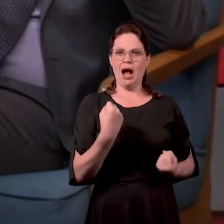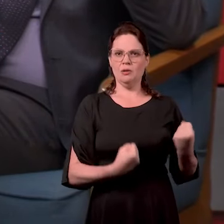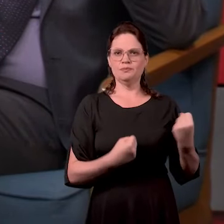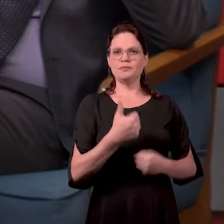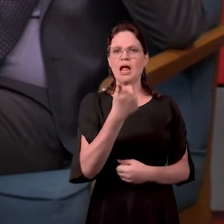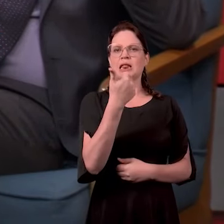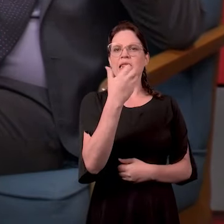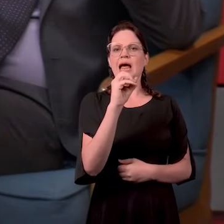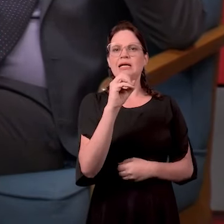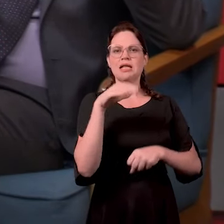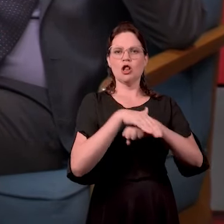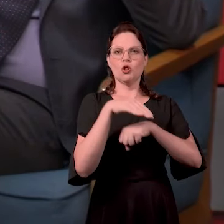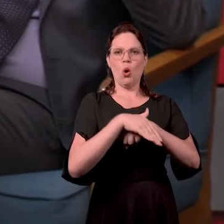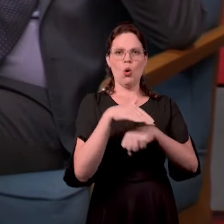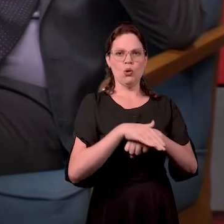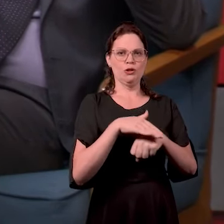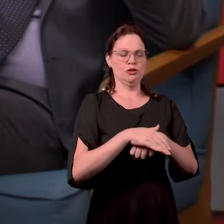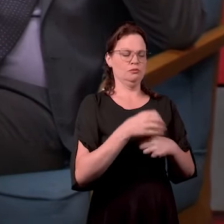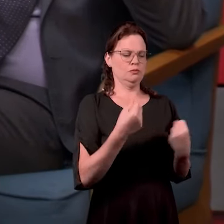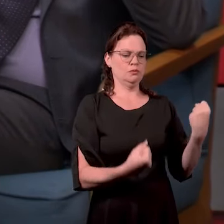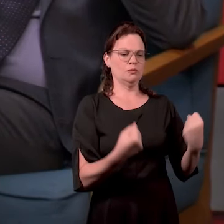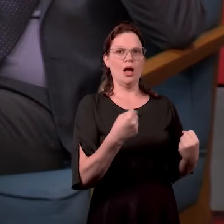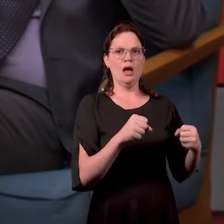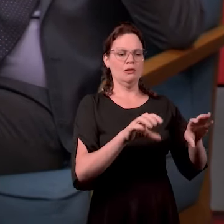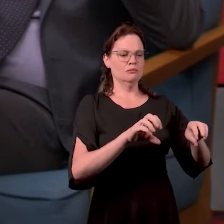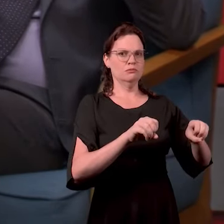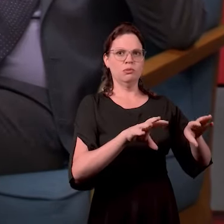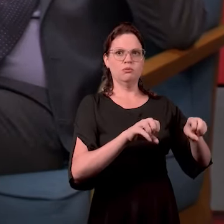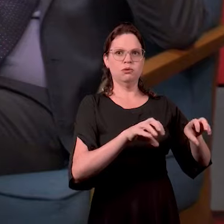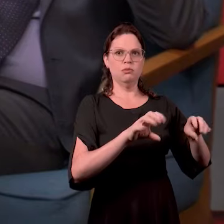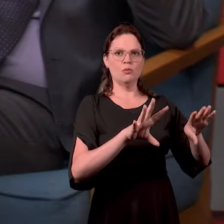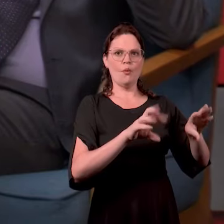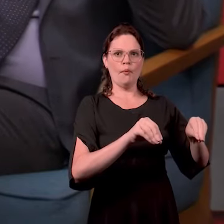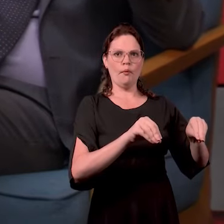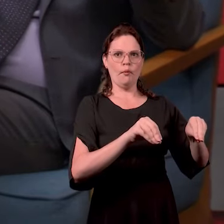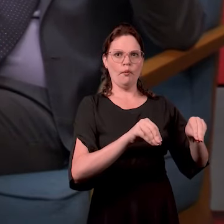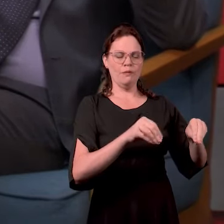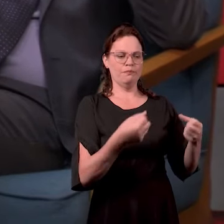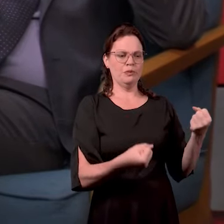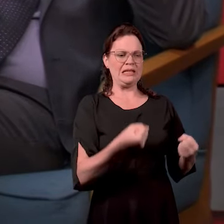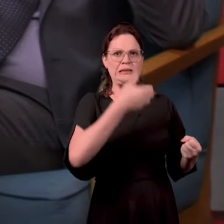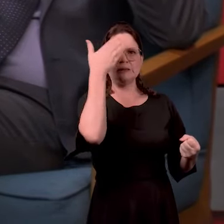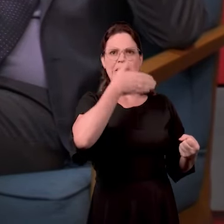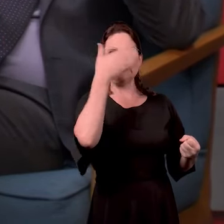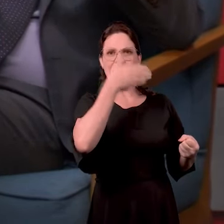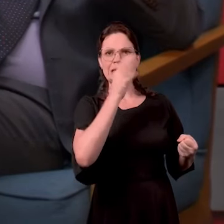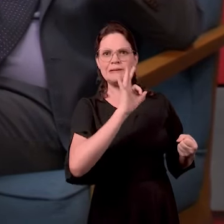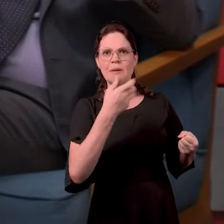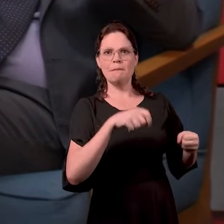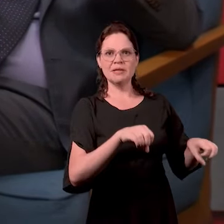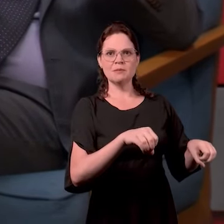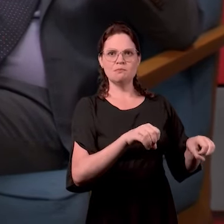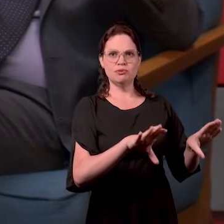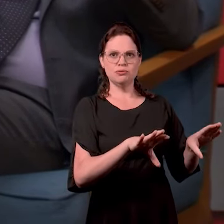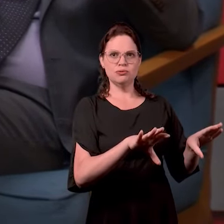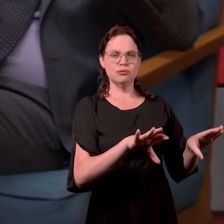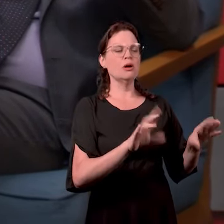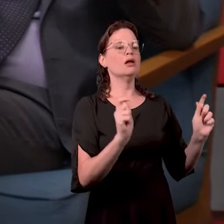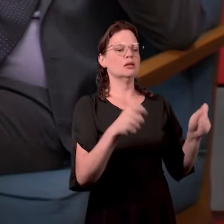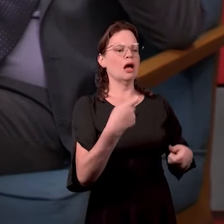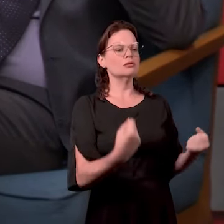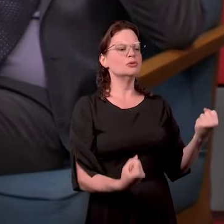10, 11 horas da noite numa estrada deserta, sem farol tudo apagado. Você não sabe o que está na frente. Você acende os faróis, então